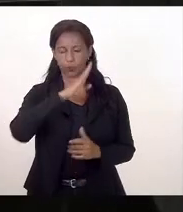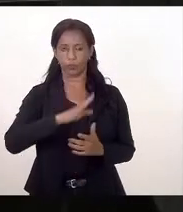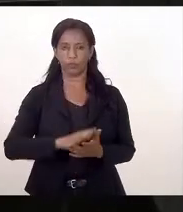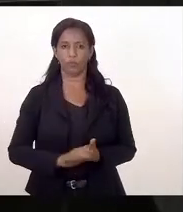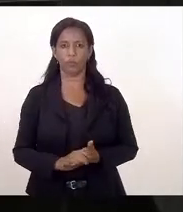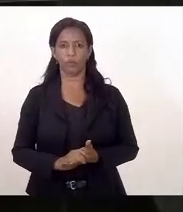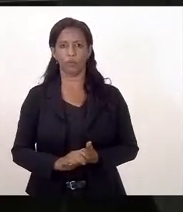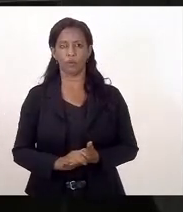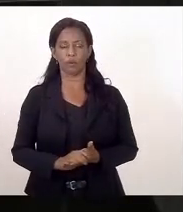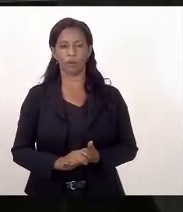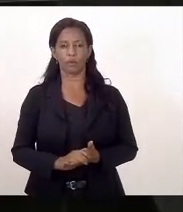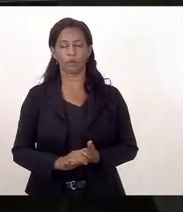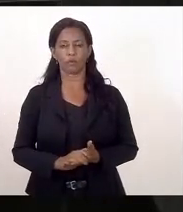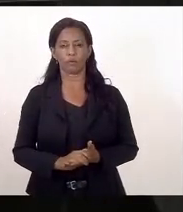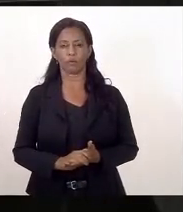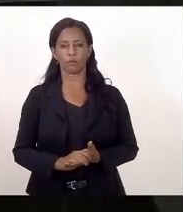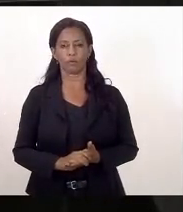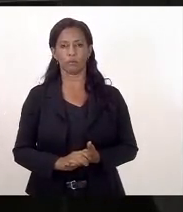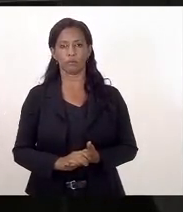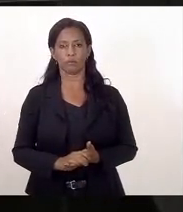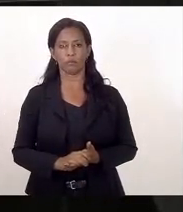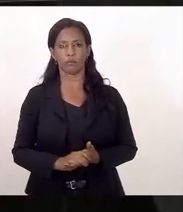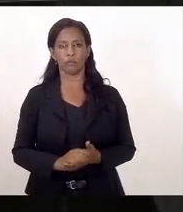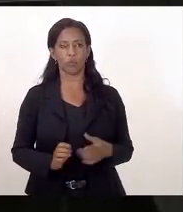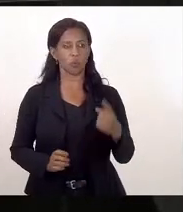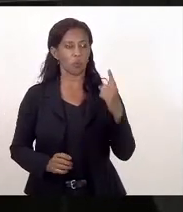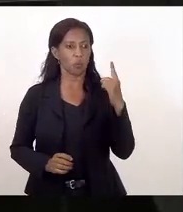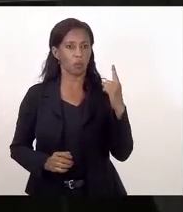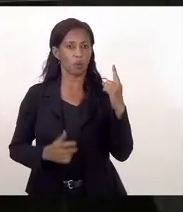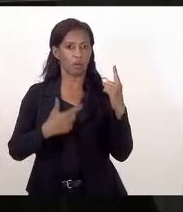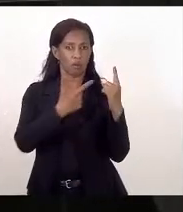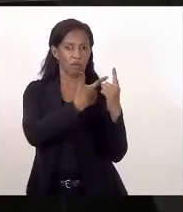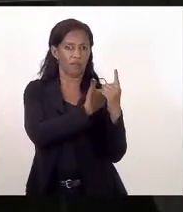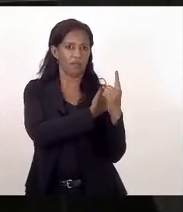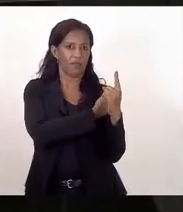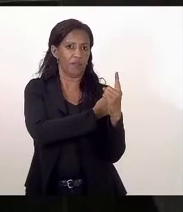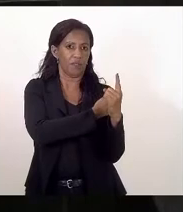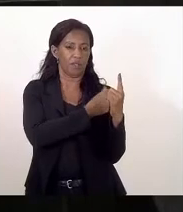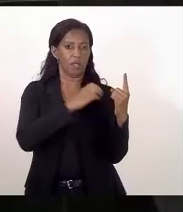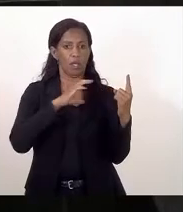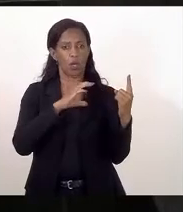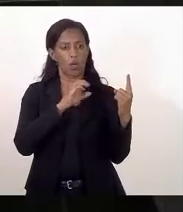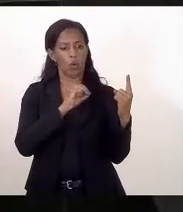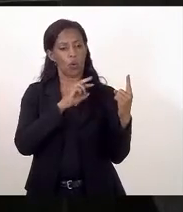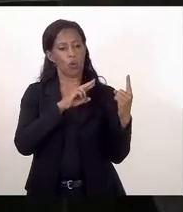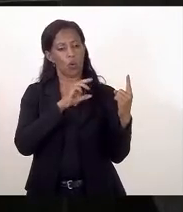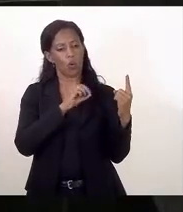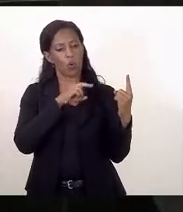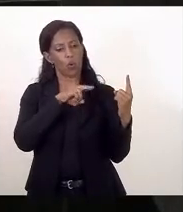desqualificando uma das vacinas, a Coronavac,